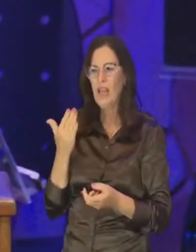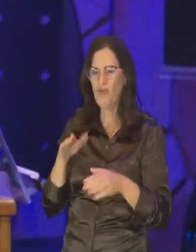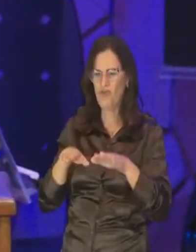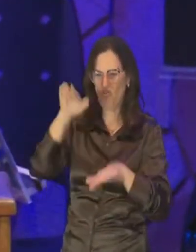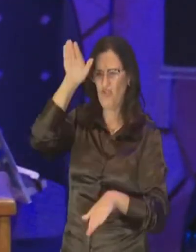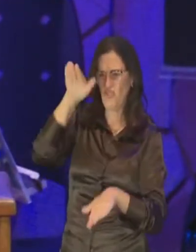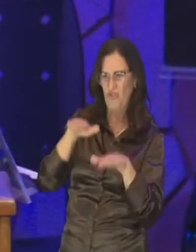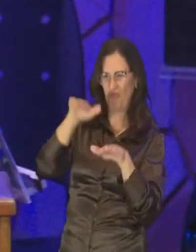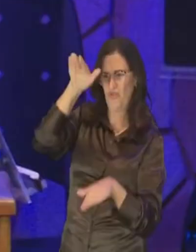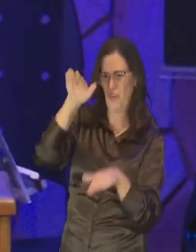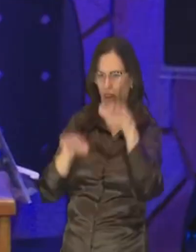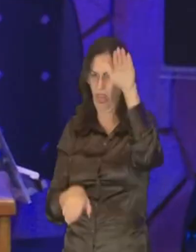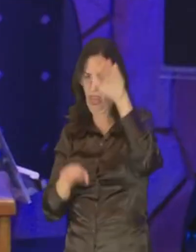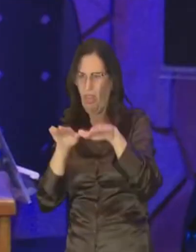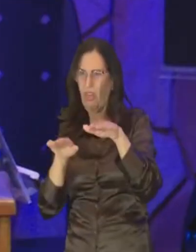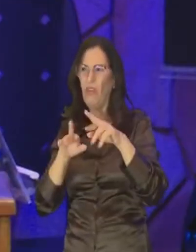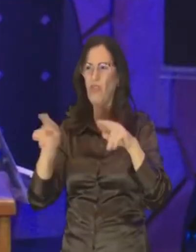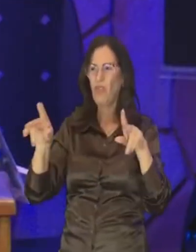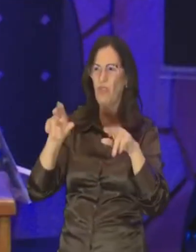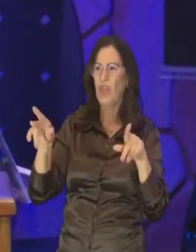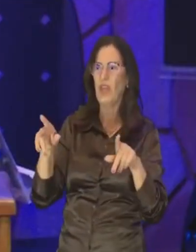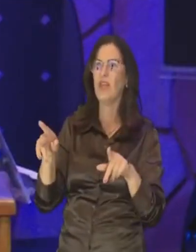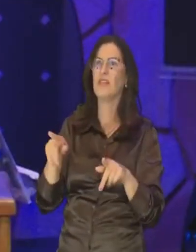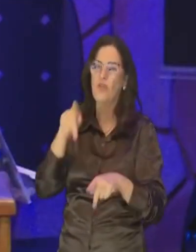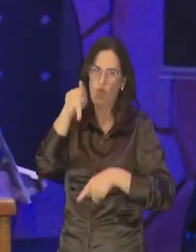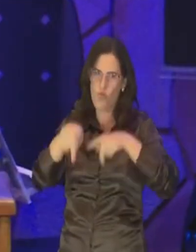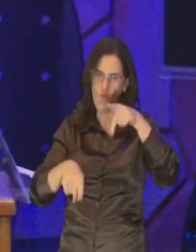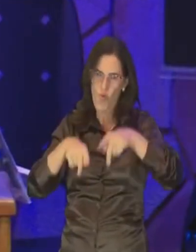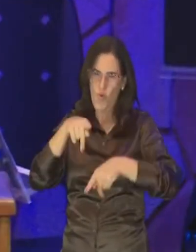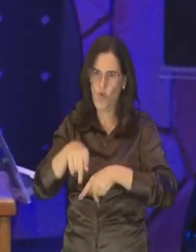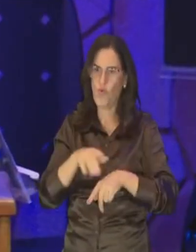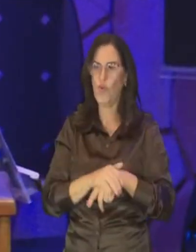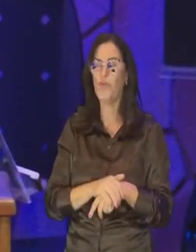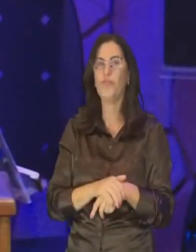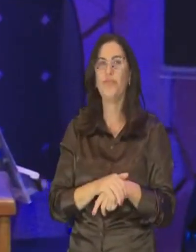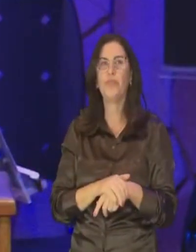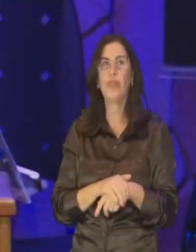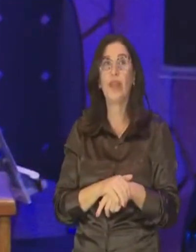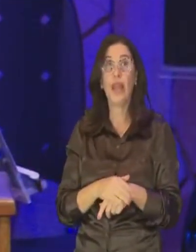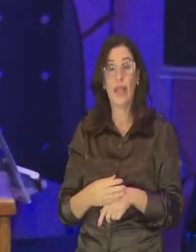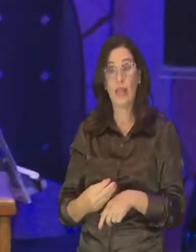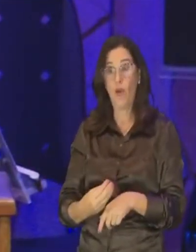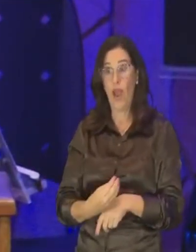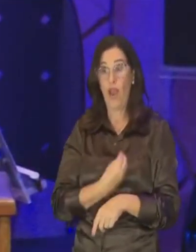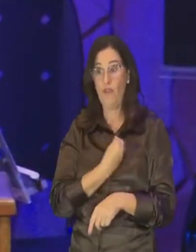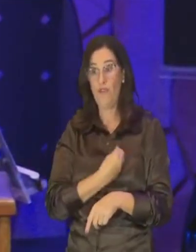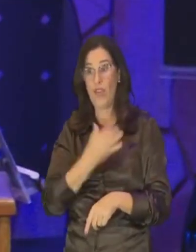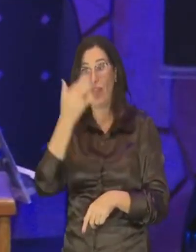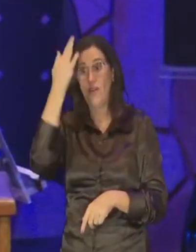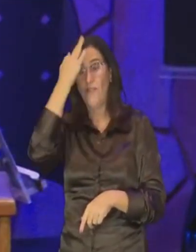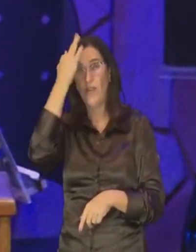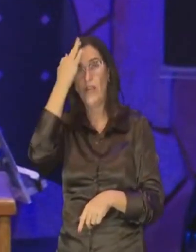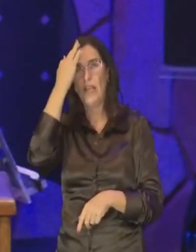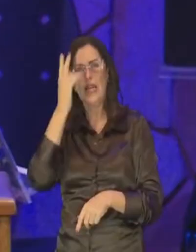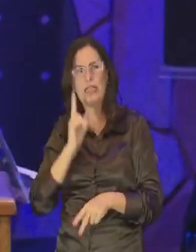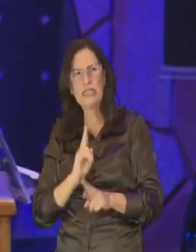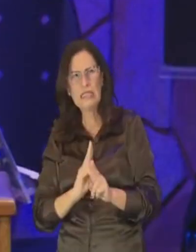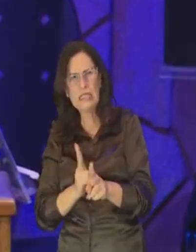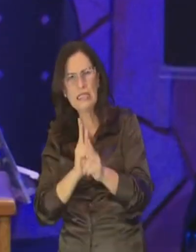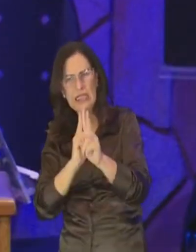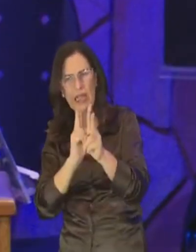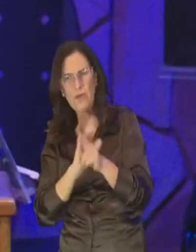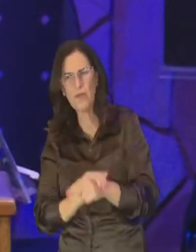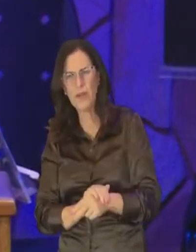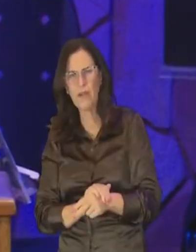desigualdade existia entre o povo. A vida e a fé das pessoas era